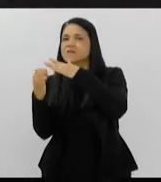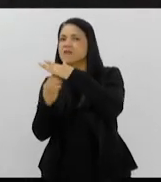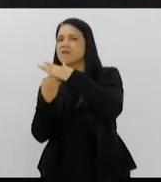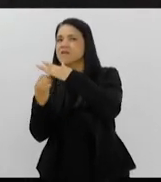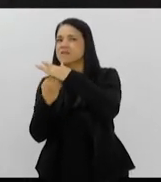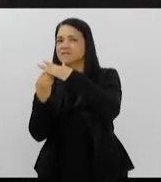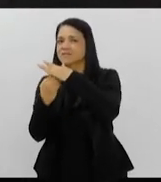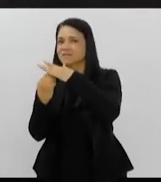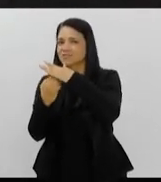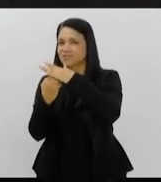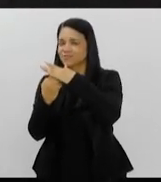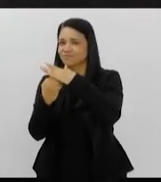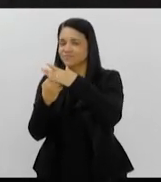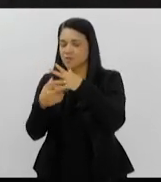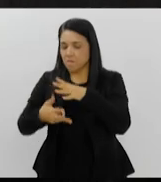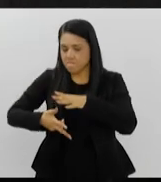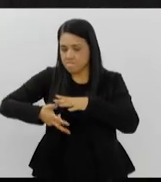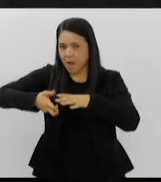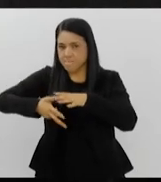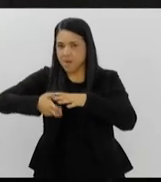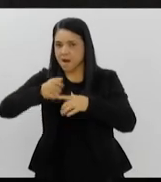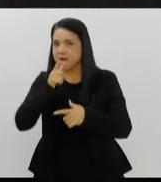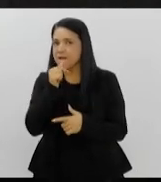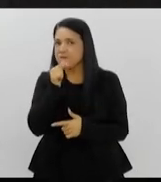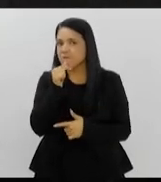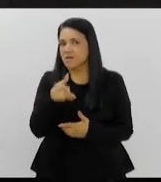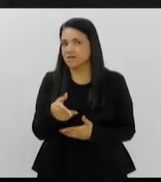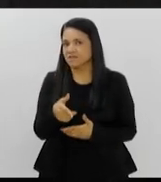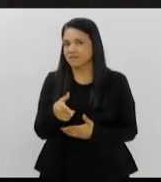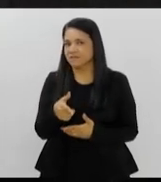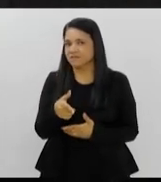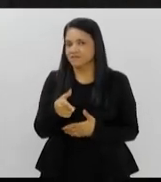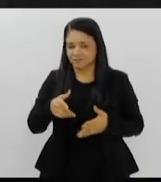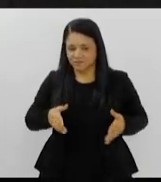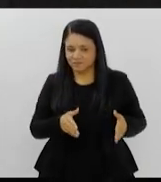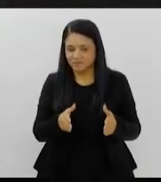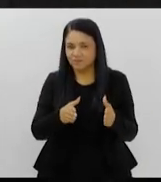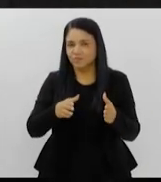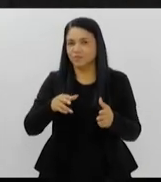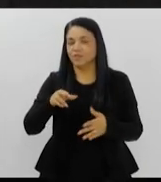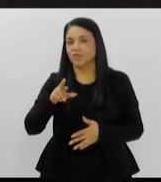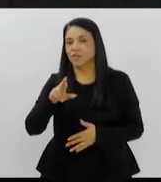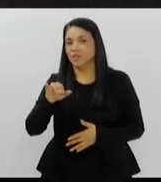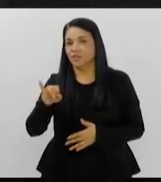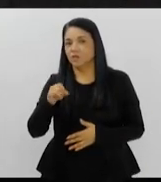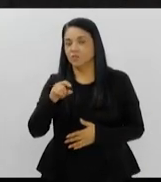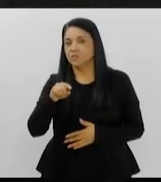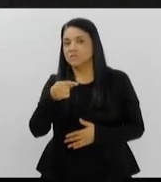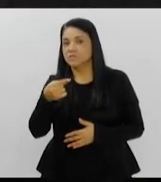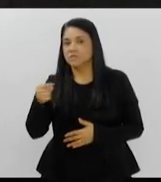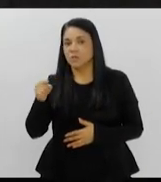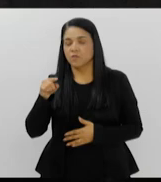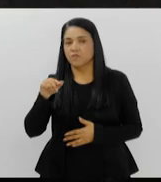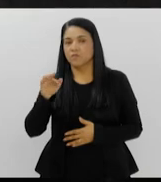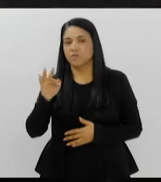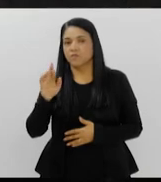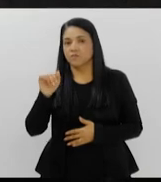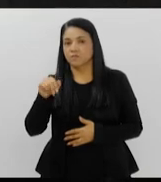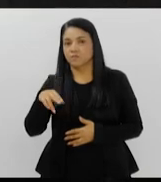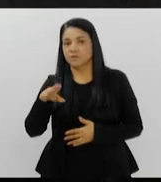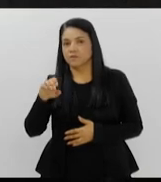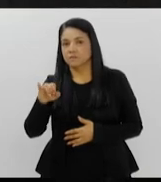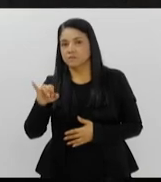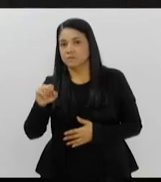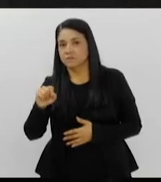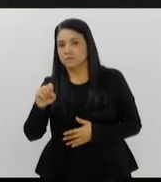que faziam a captação de água no Rio São Francisco, no Canal São Francisco,